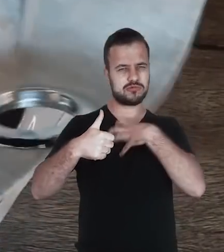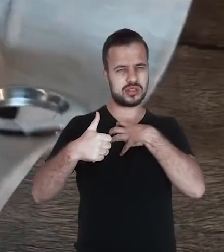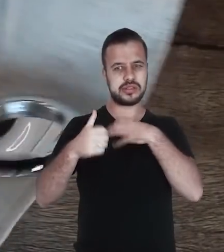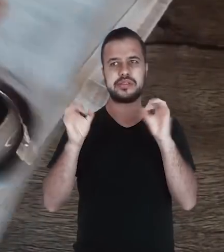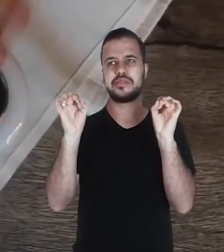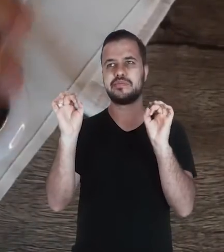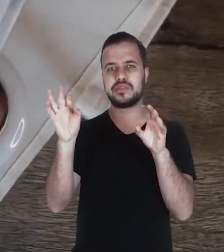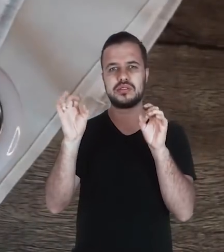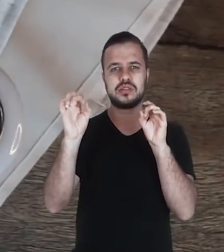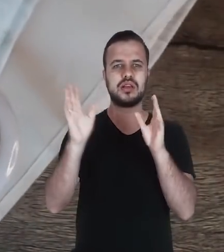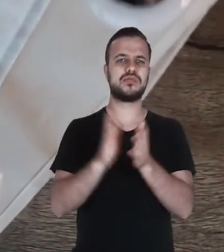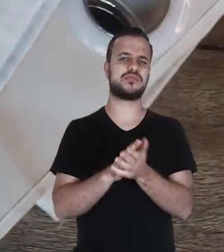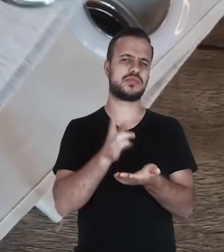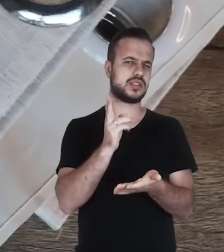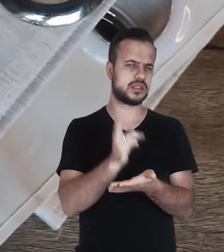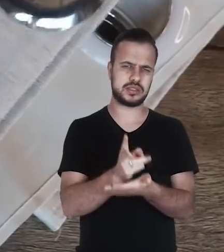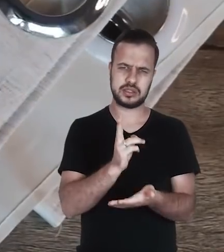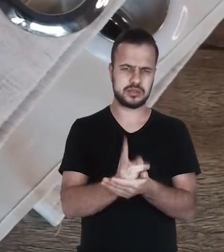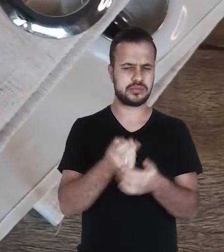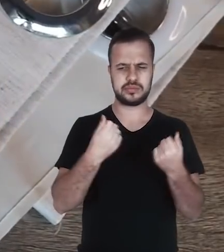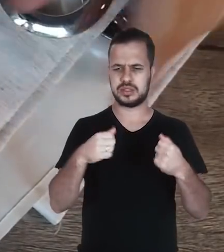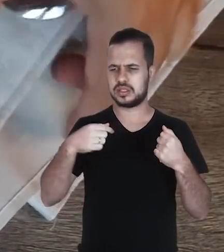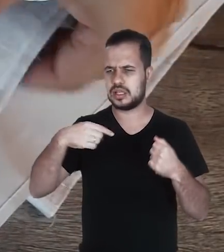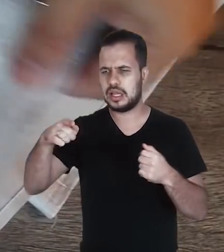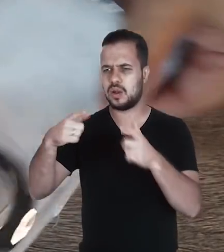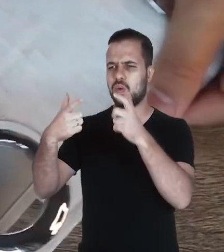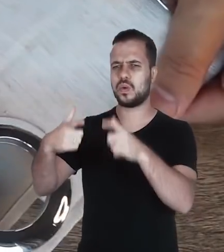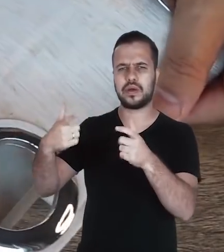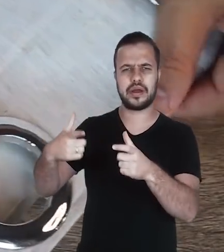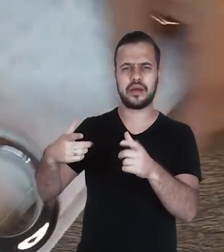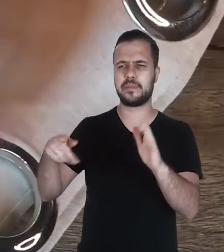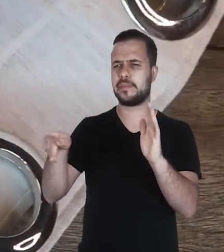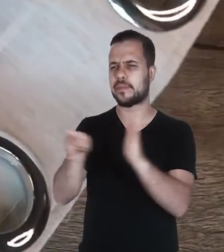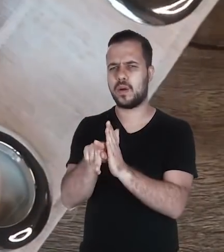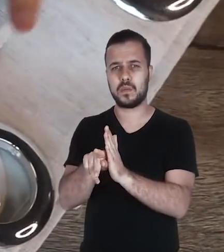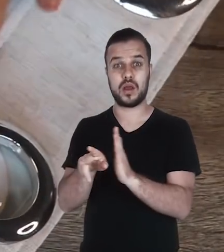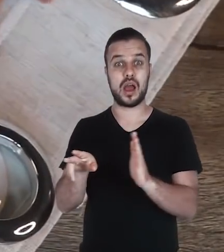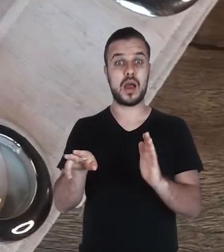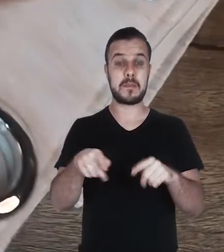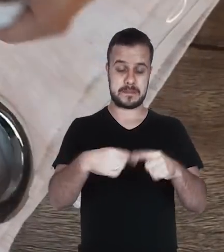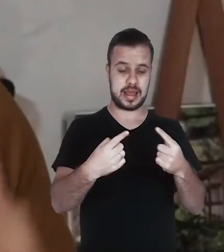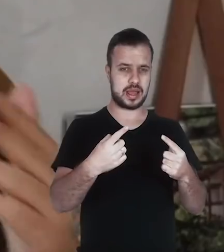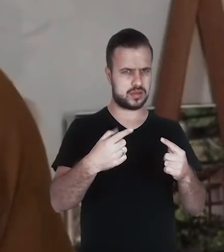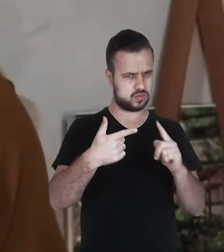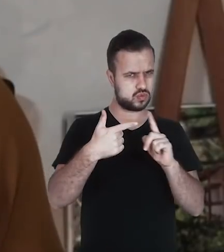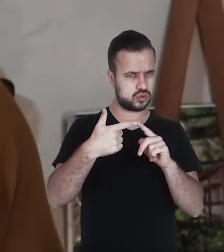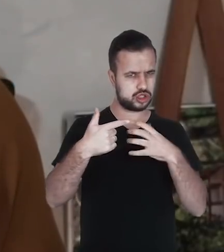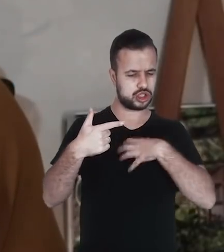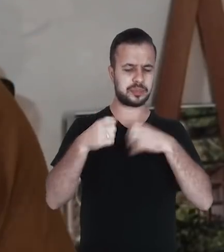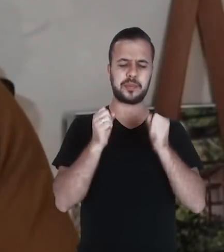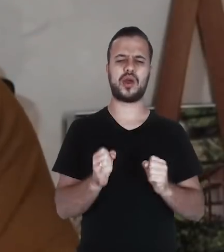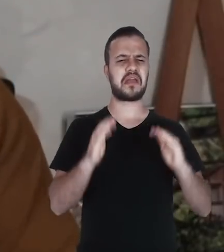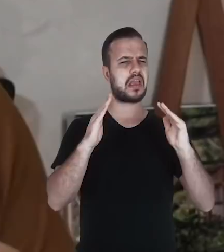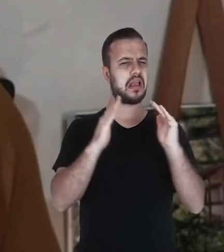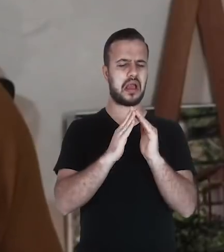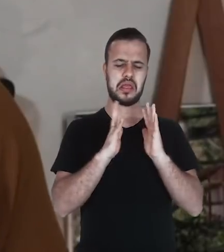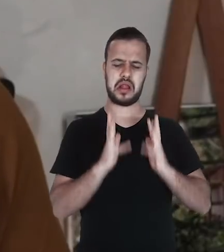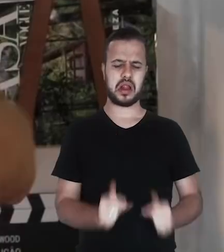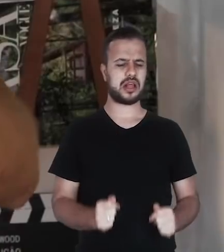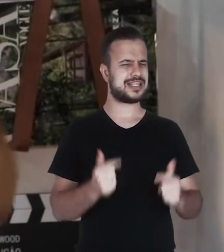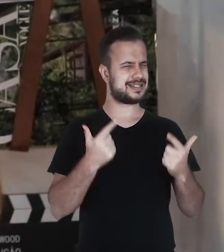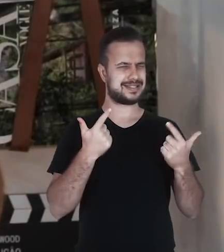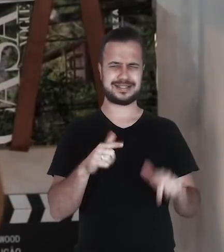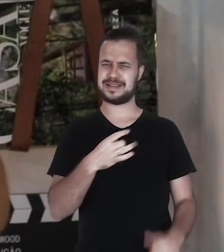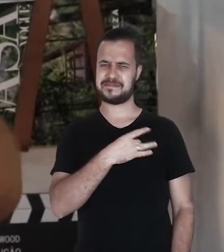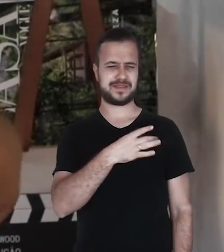lavagem especial, quase sempre em tinturaria ou então lavanderia. Já os sintéticos você pode lavar em casa sem nenhum medo